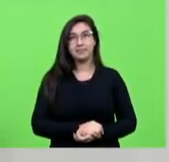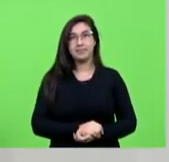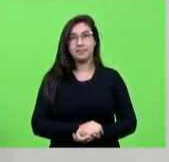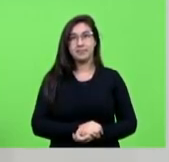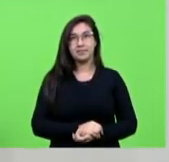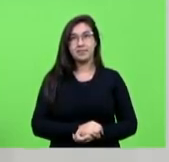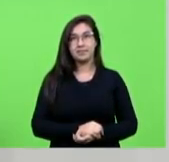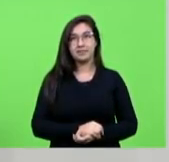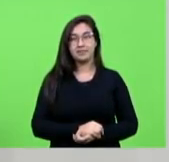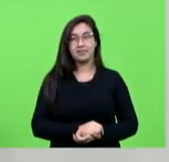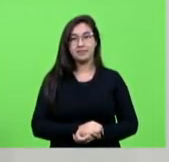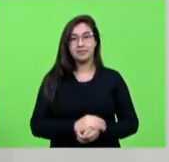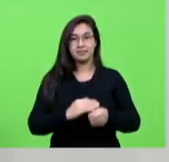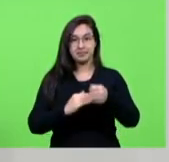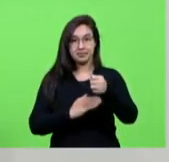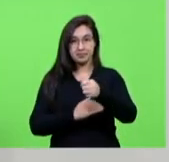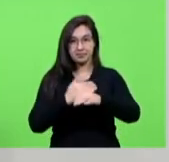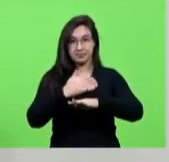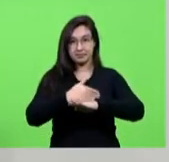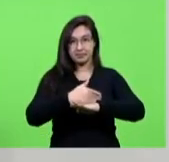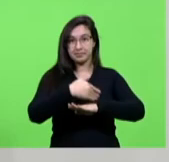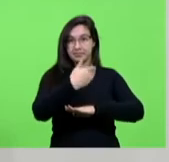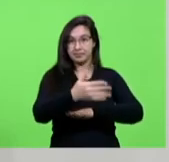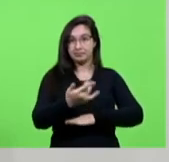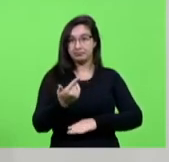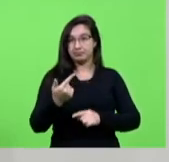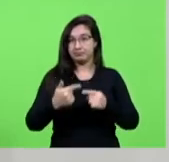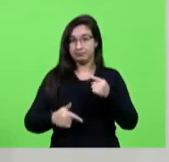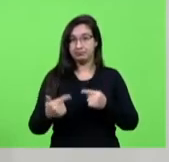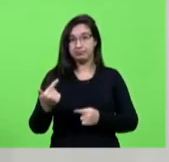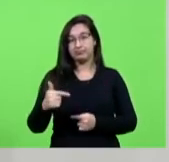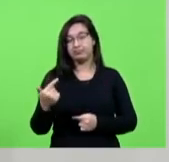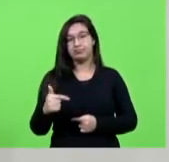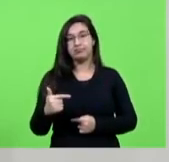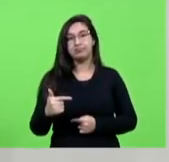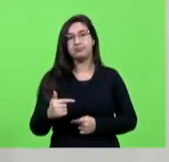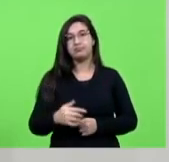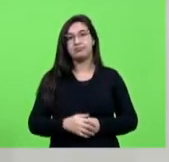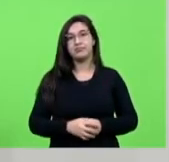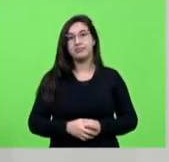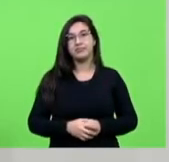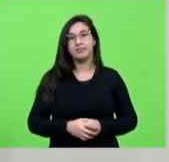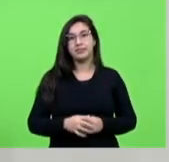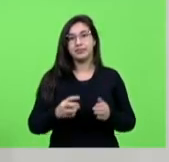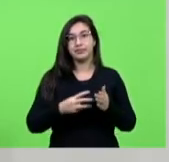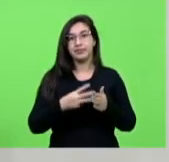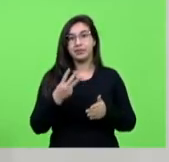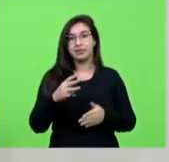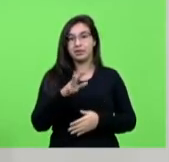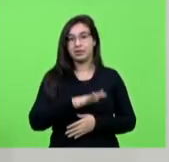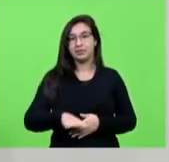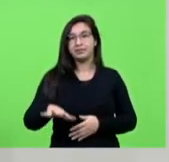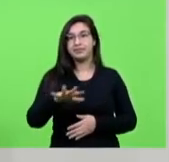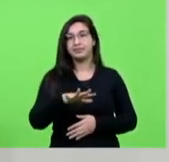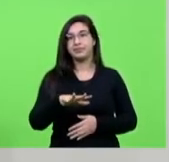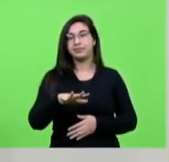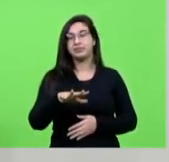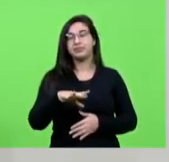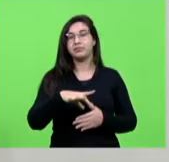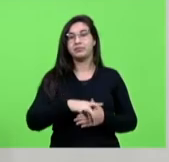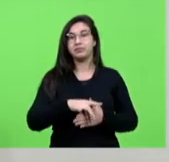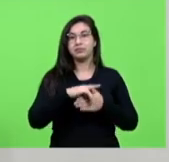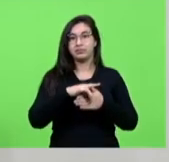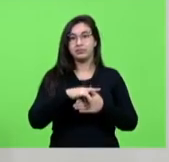Da ponte para lá não rola. Rola ali quando passou ali, como eu disse. Terceira região, área de 3 ex-líderes de governo, deputado